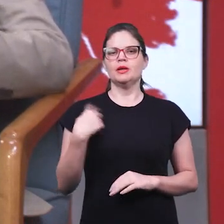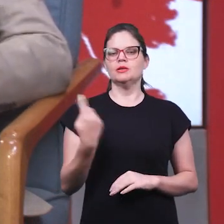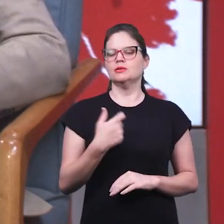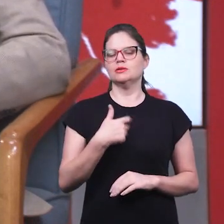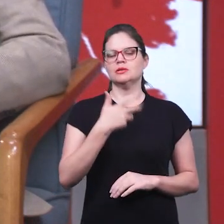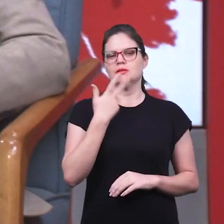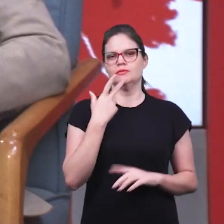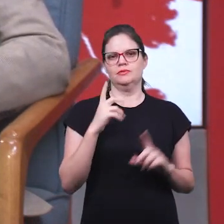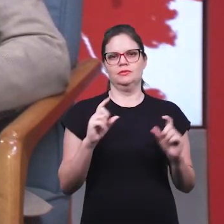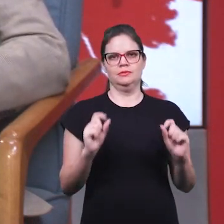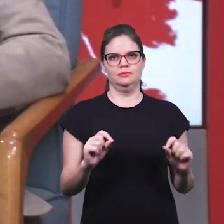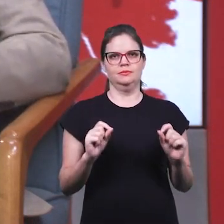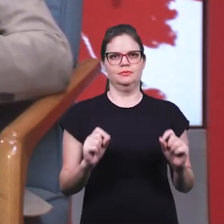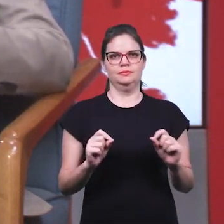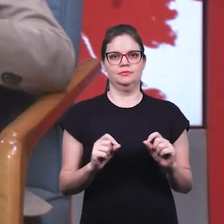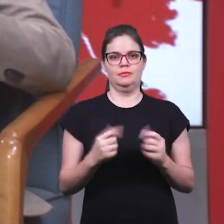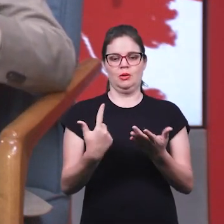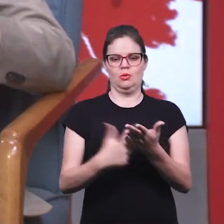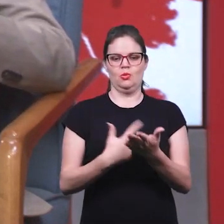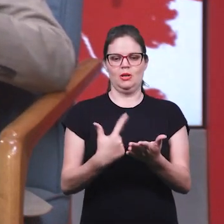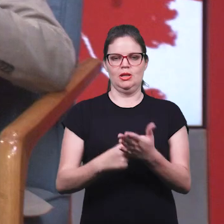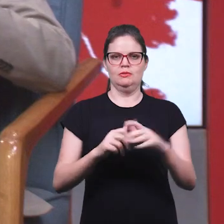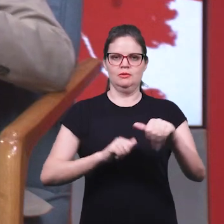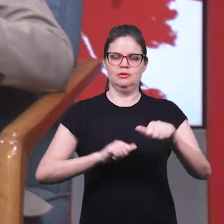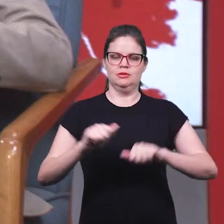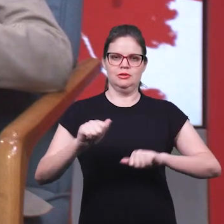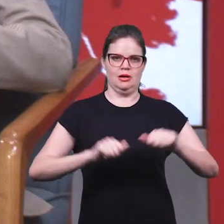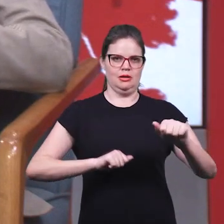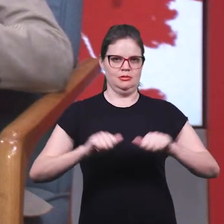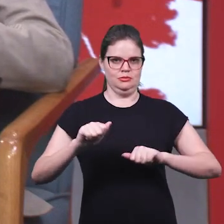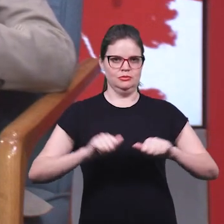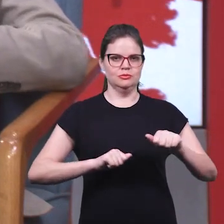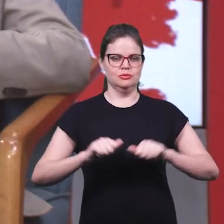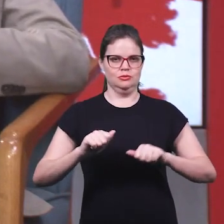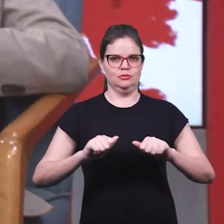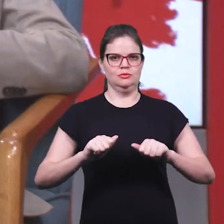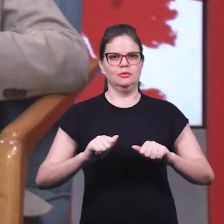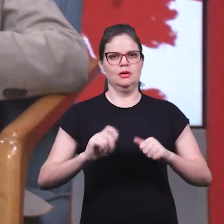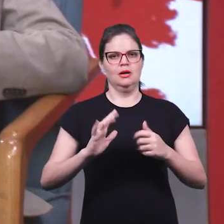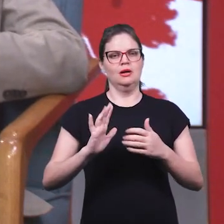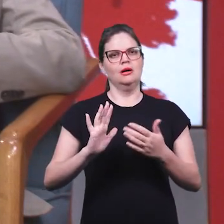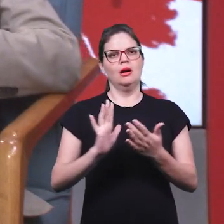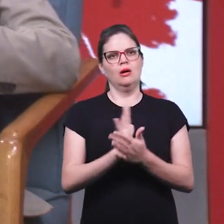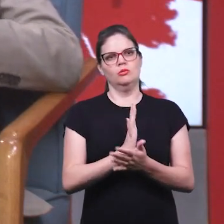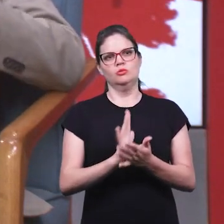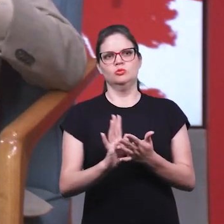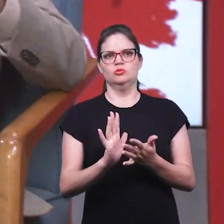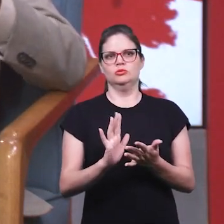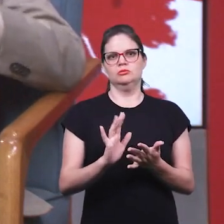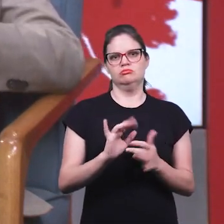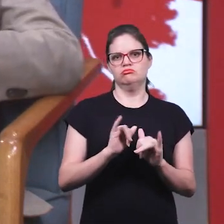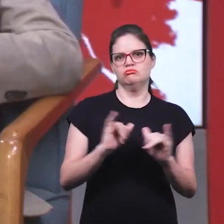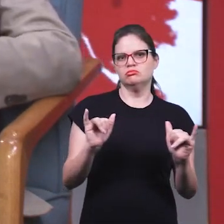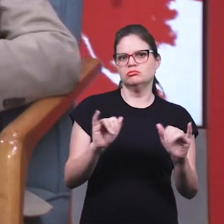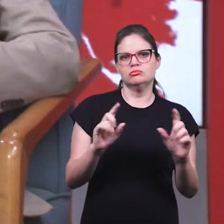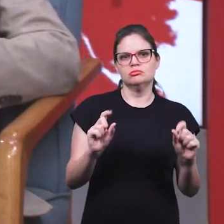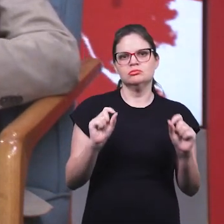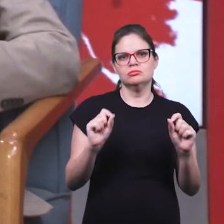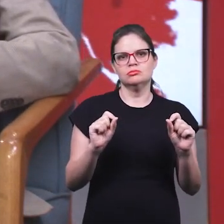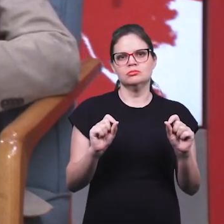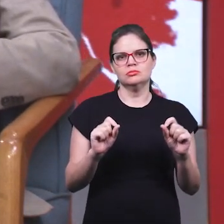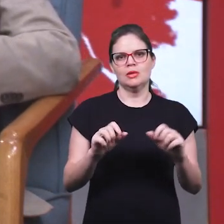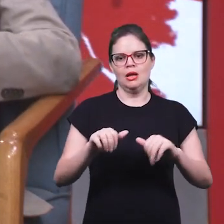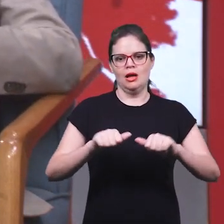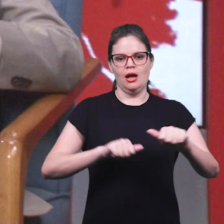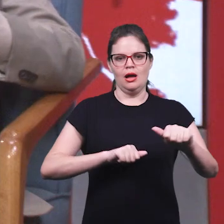dizer que o livro de Atos dos Apóstolos, que alguns dizem ou diziam que poderiam